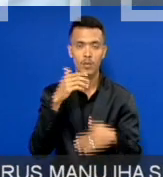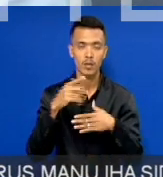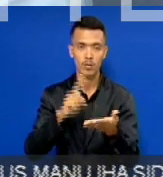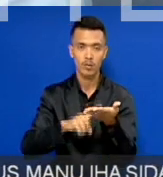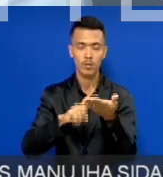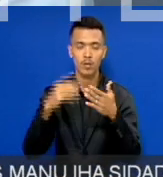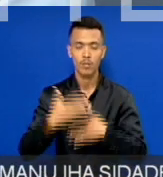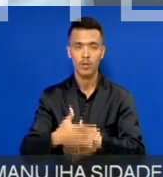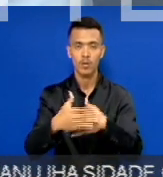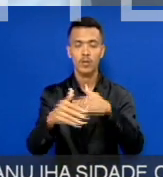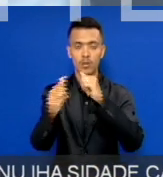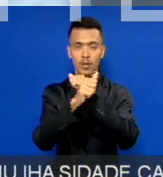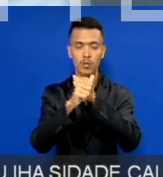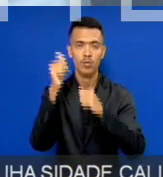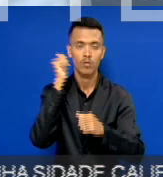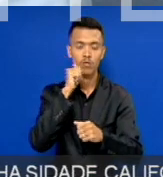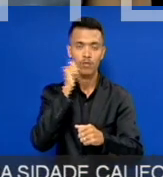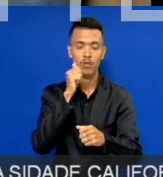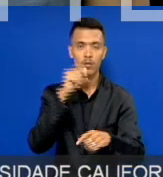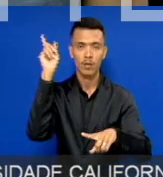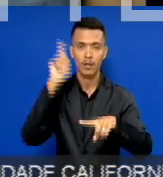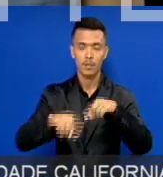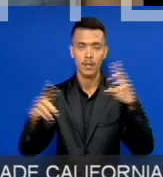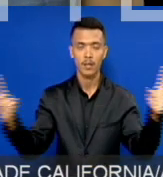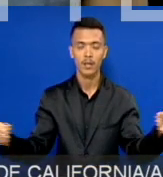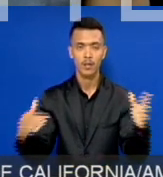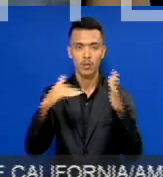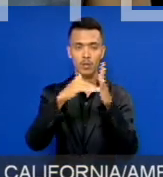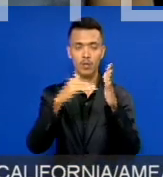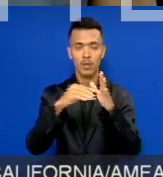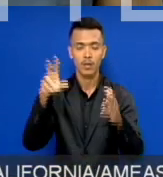de fiscalização assunto feito e a base, onde a bela contra a Convenção de